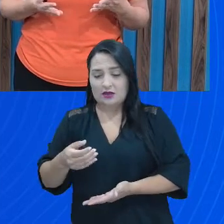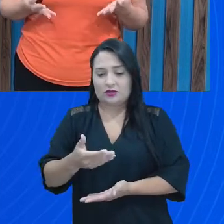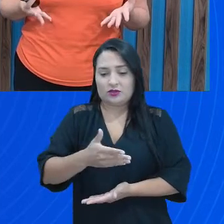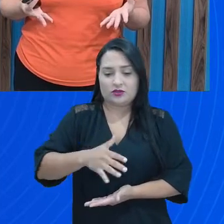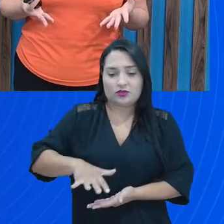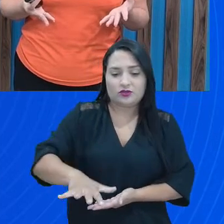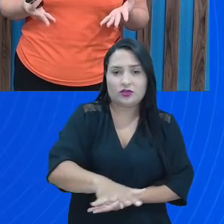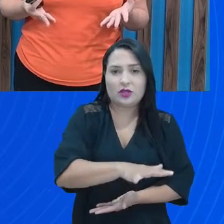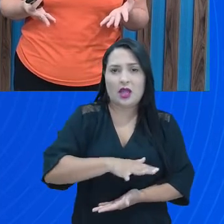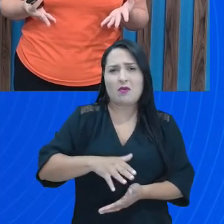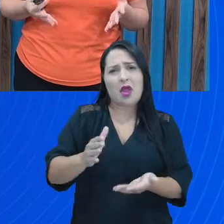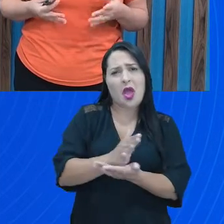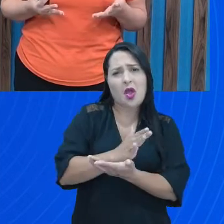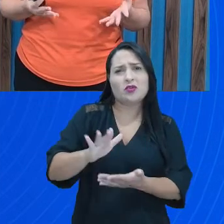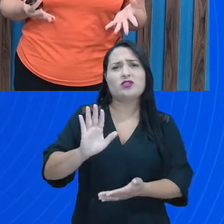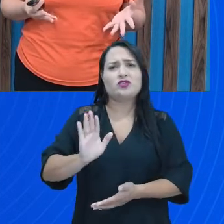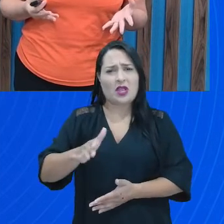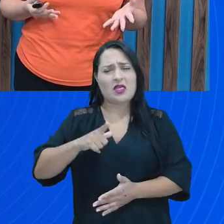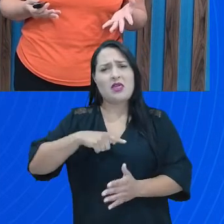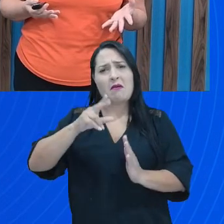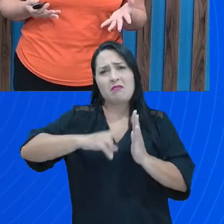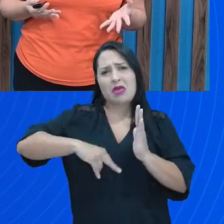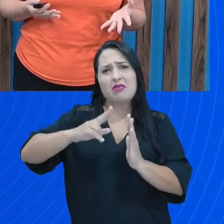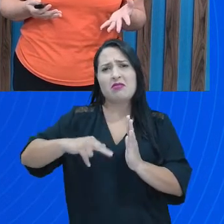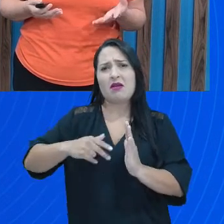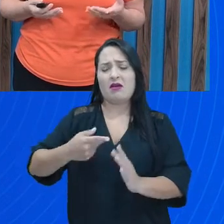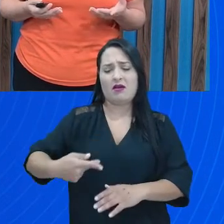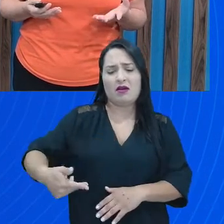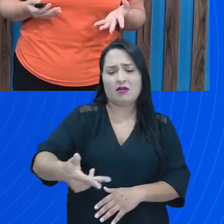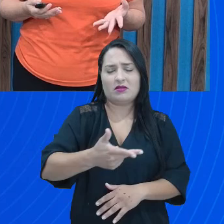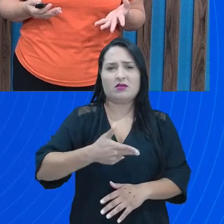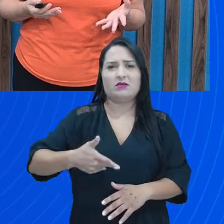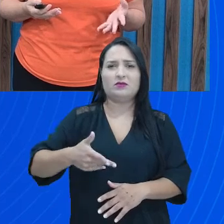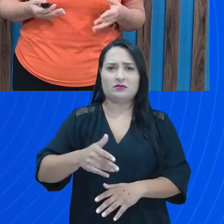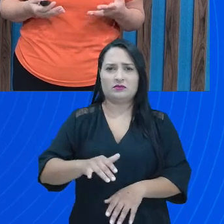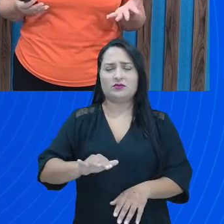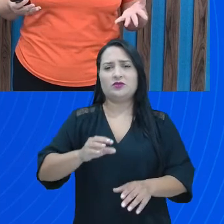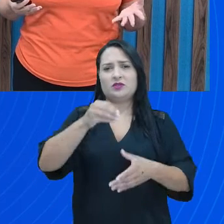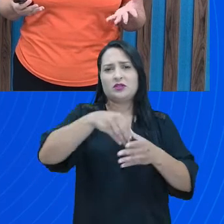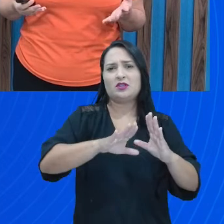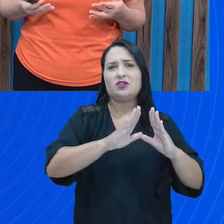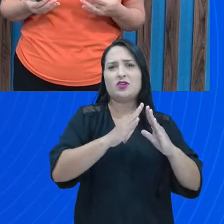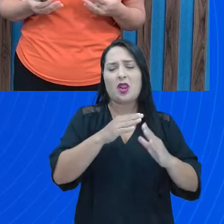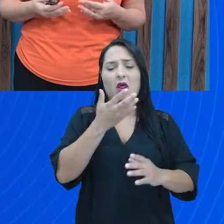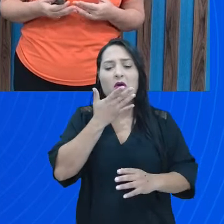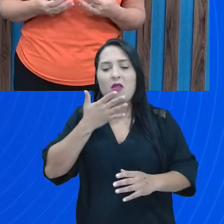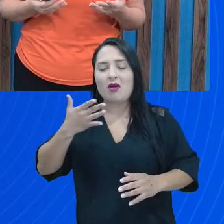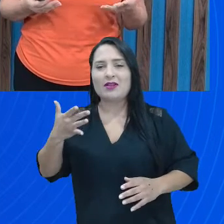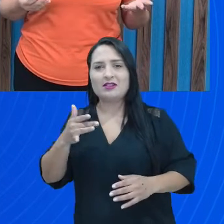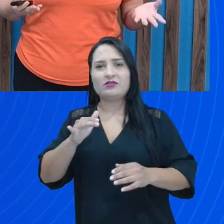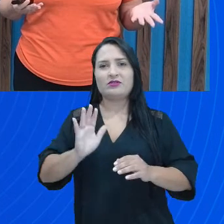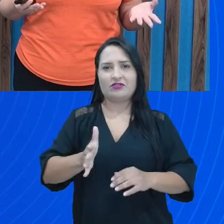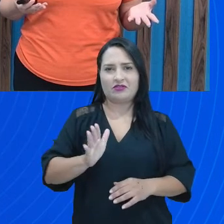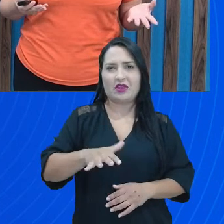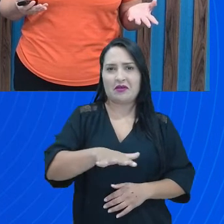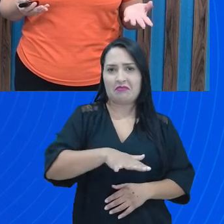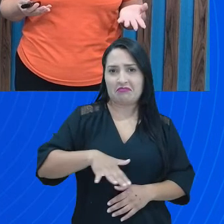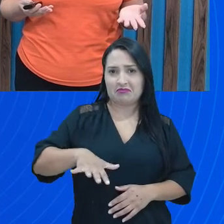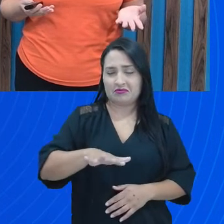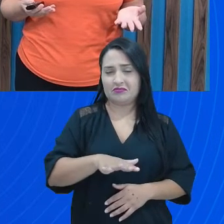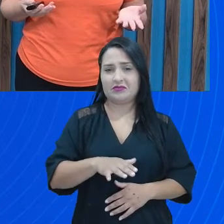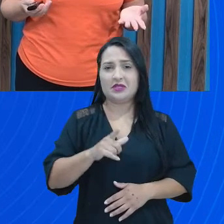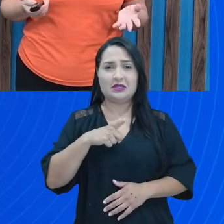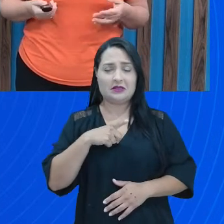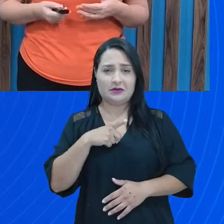são pintados, não é? Como eu falei, citei, nas escolas está lá pintado, bem colorido, para você brincar à vontade com